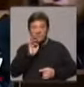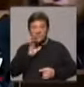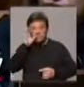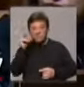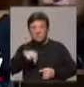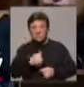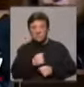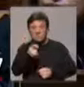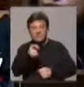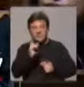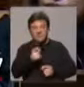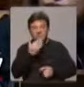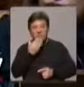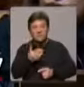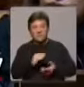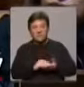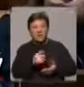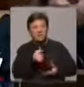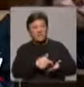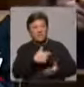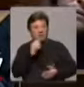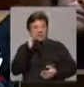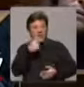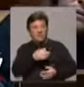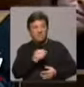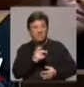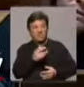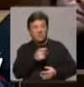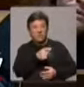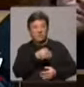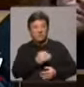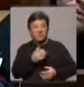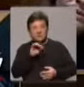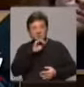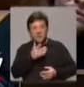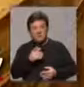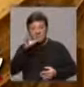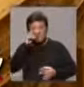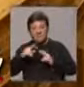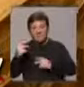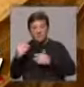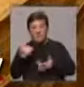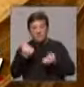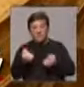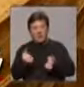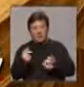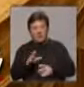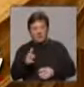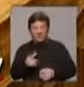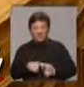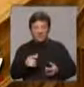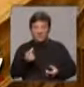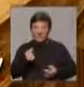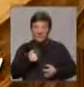aqui fazer é pedir faturas ao PS, quem sabe na esperança de receber um carro importado da parte do Ministério das Finanças. A generalidade das